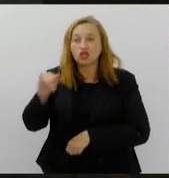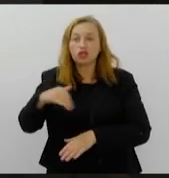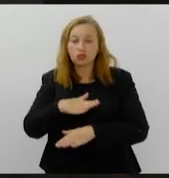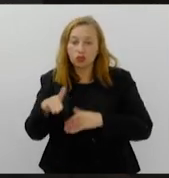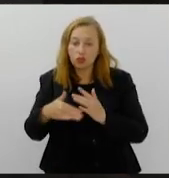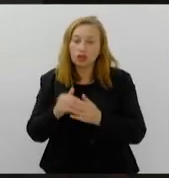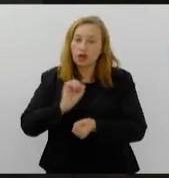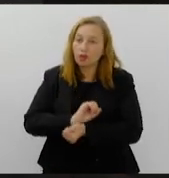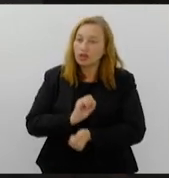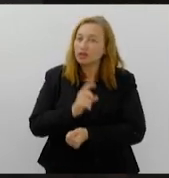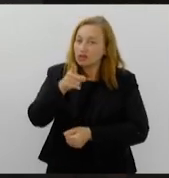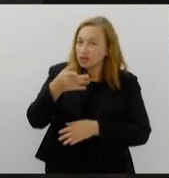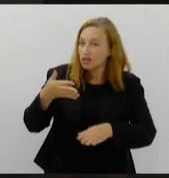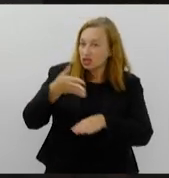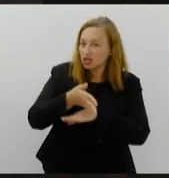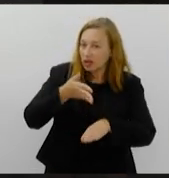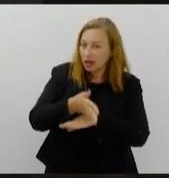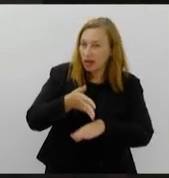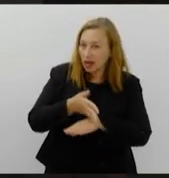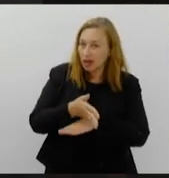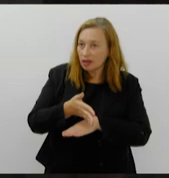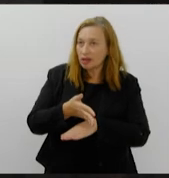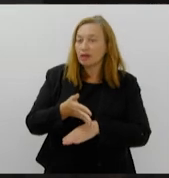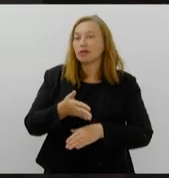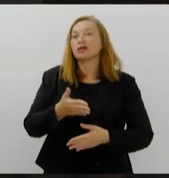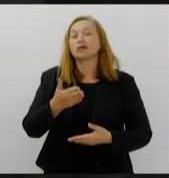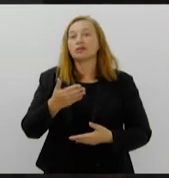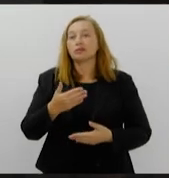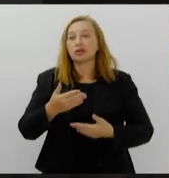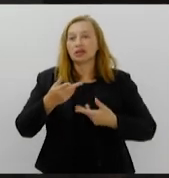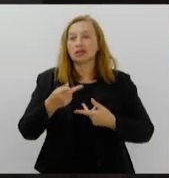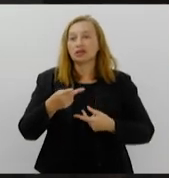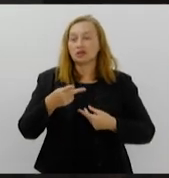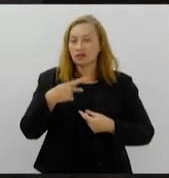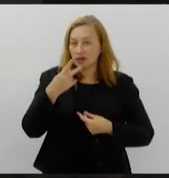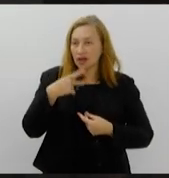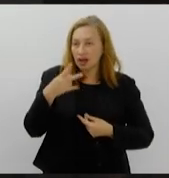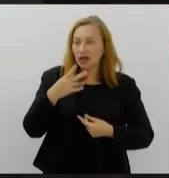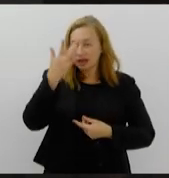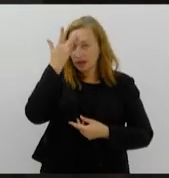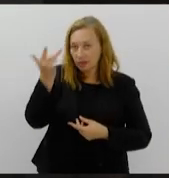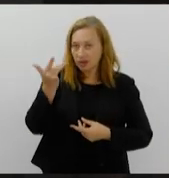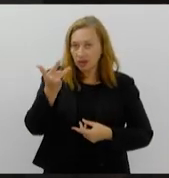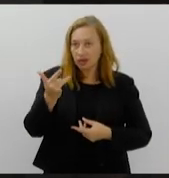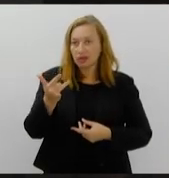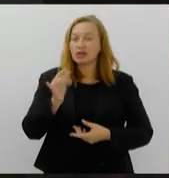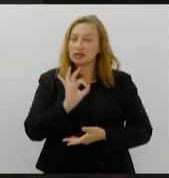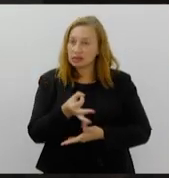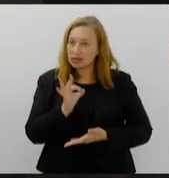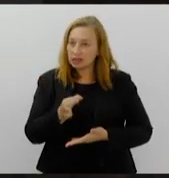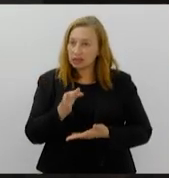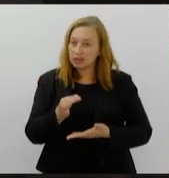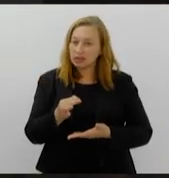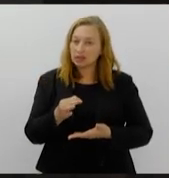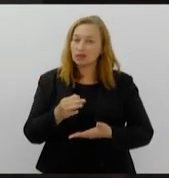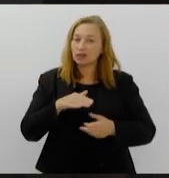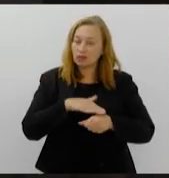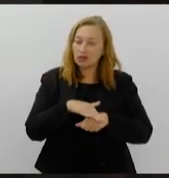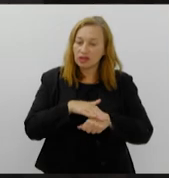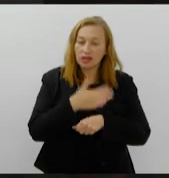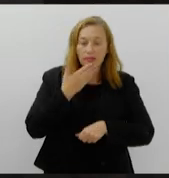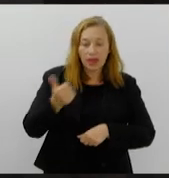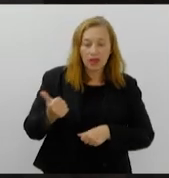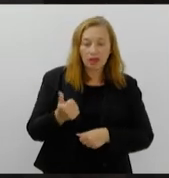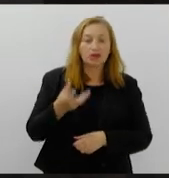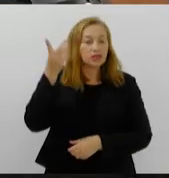chegar cedo, perguntei umas duas vezes, o senhor não tinha chegado, para te dar essa satisfação, e amanhã, com certeza, vou poder te dar um retorno melhor. Deputado